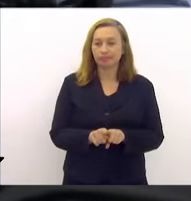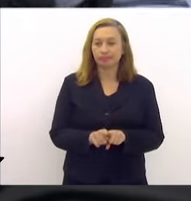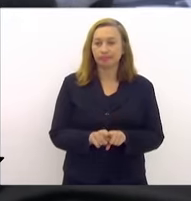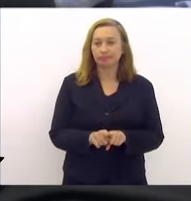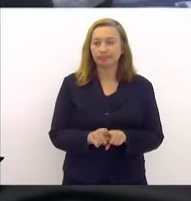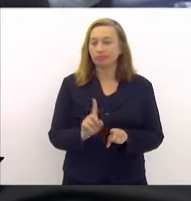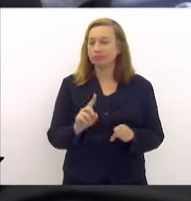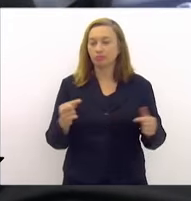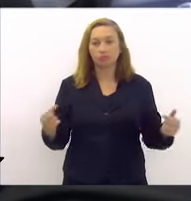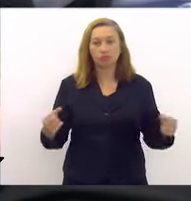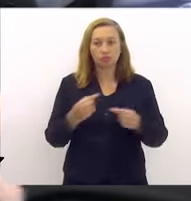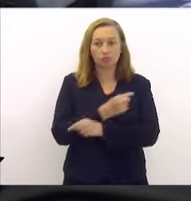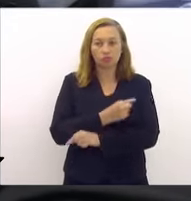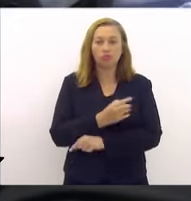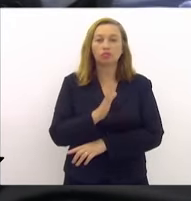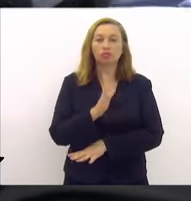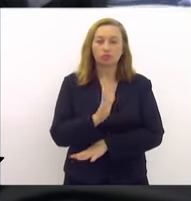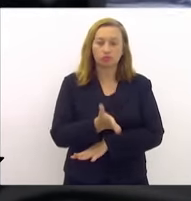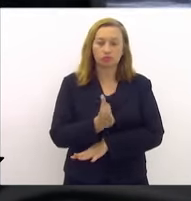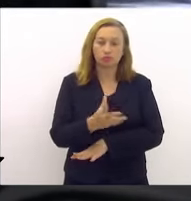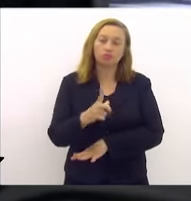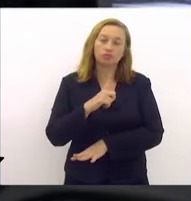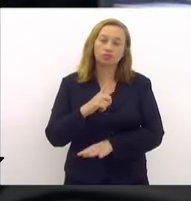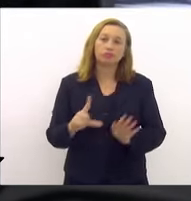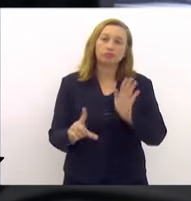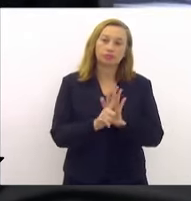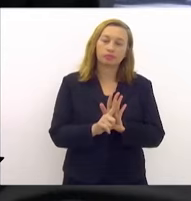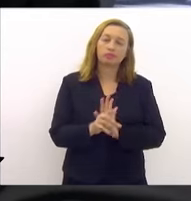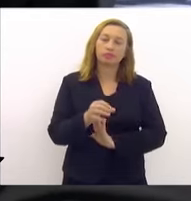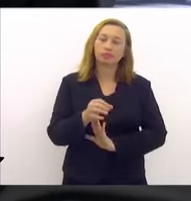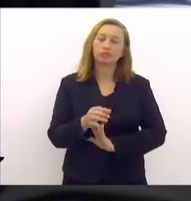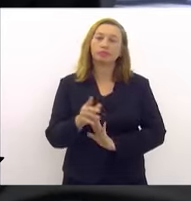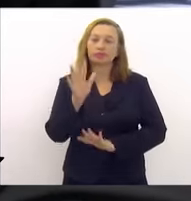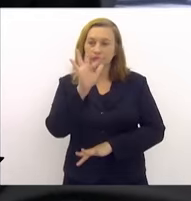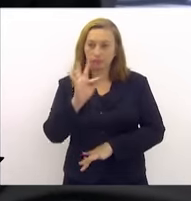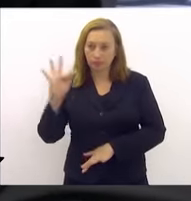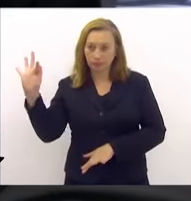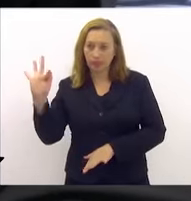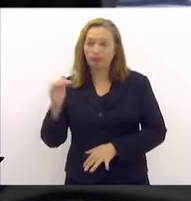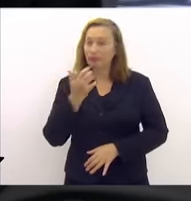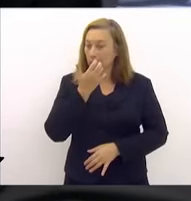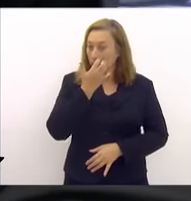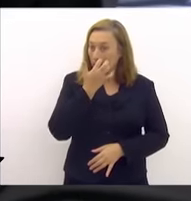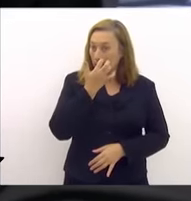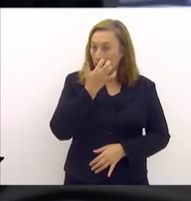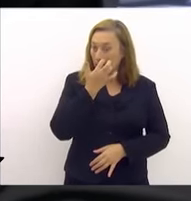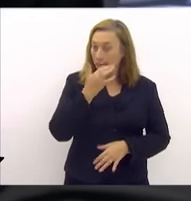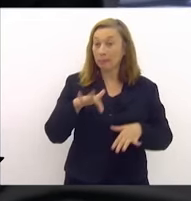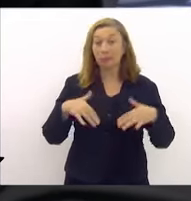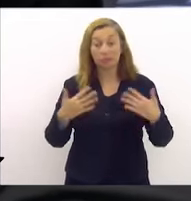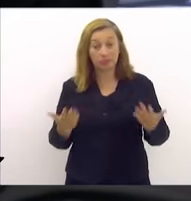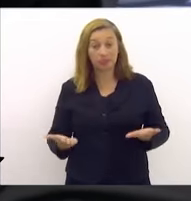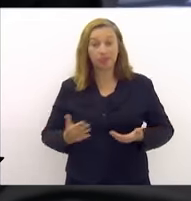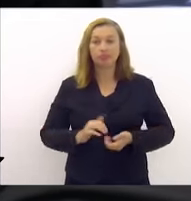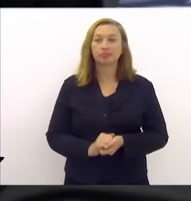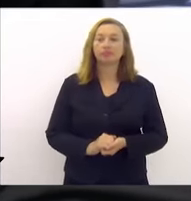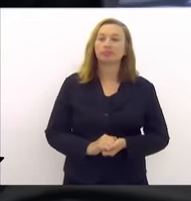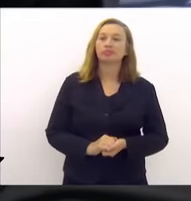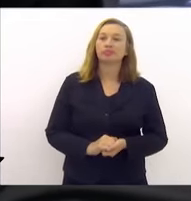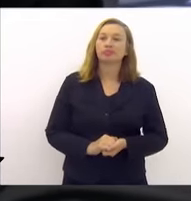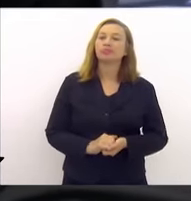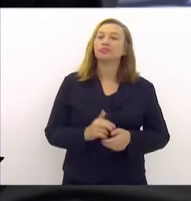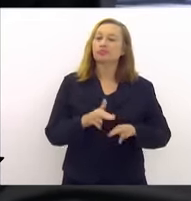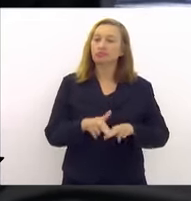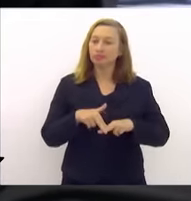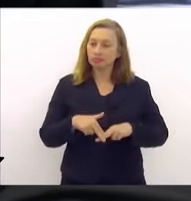estava compatível com o que já dispõe a legislação federal existente. Então, foram essas as razões,